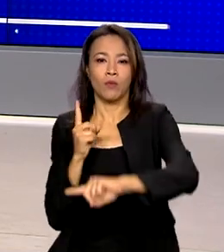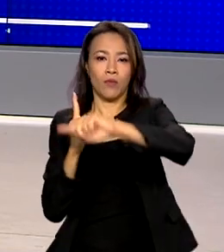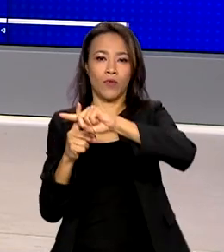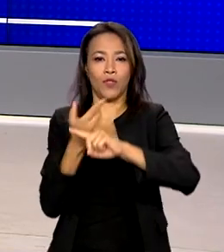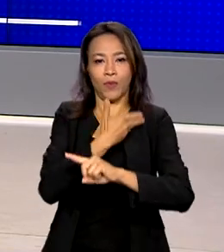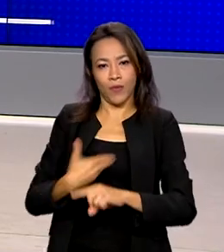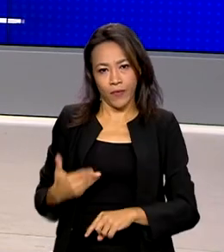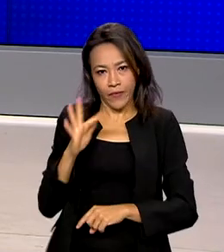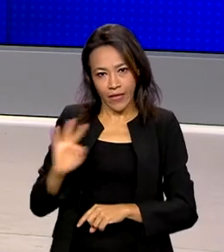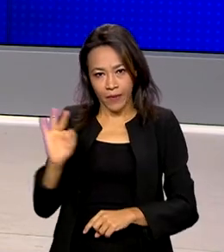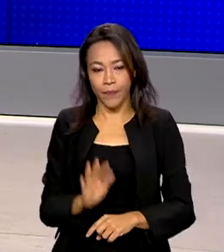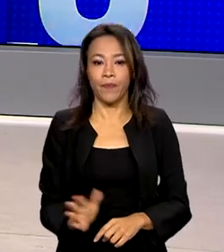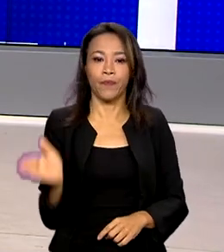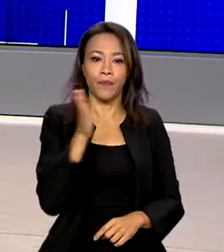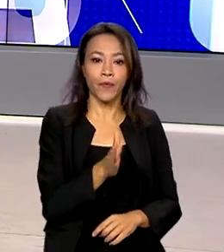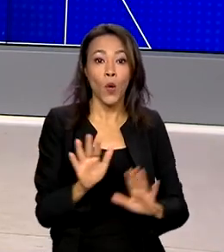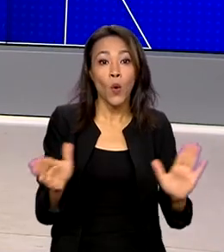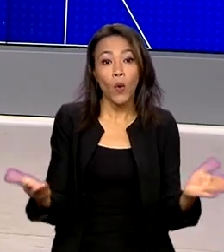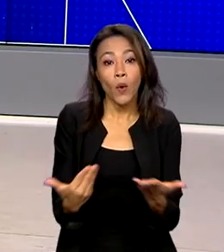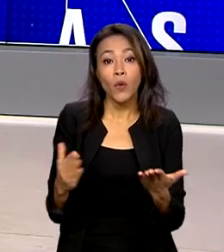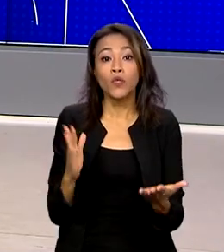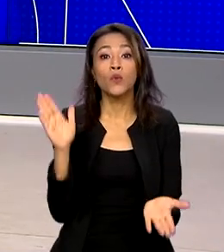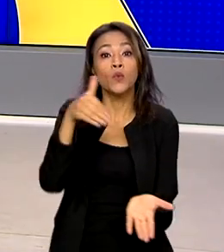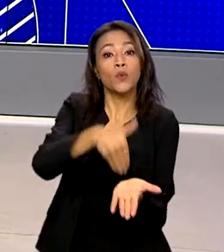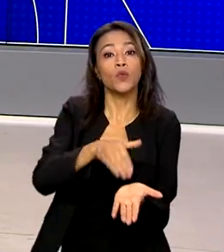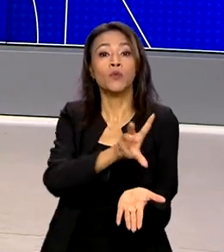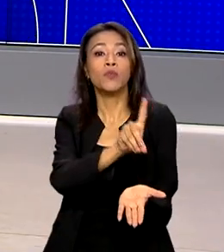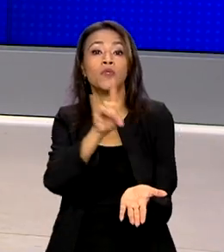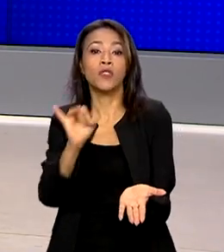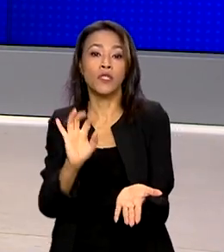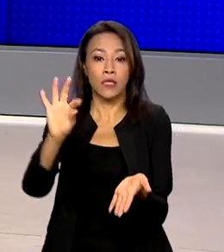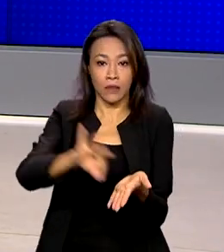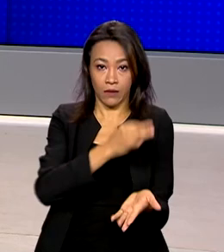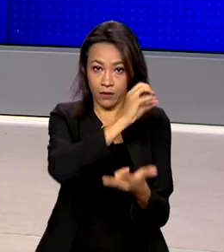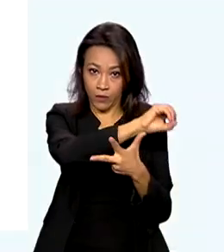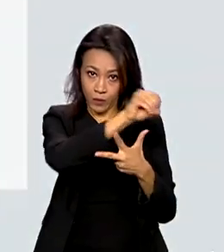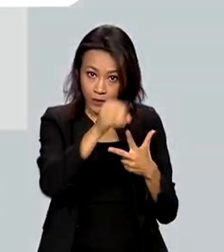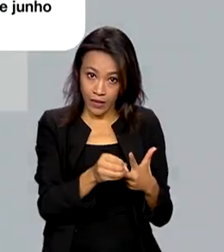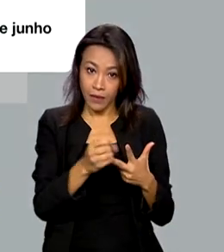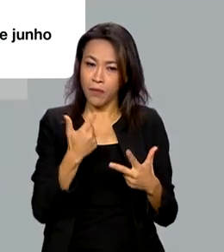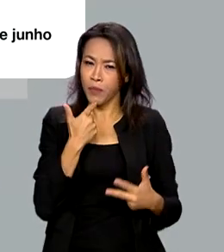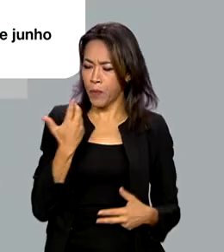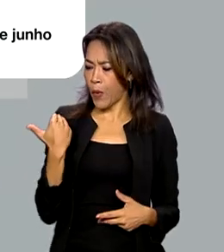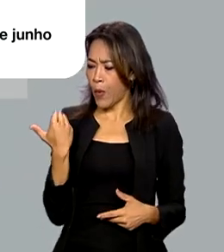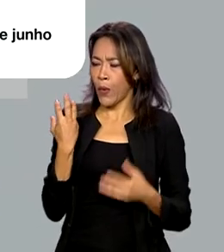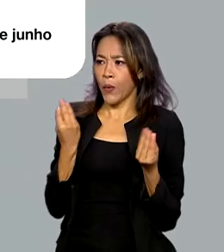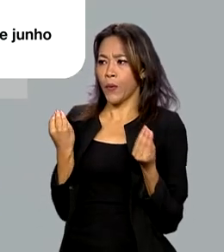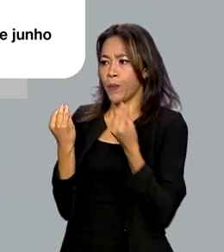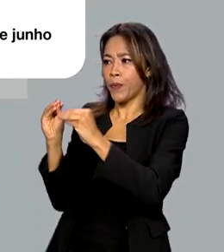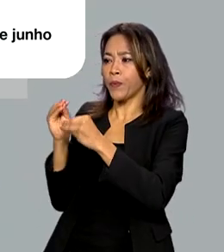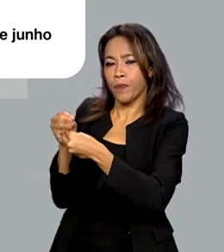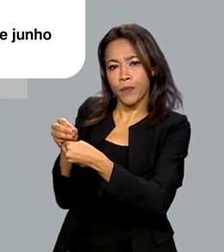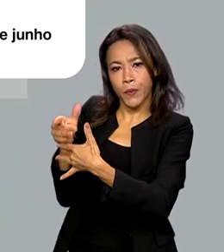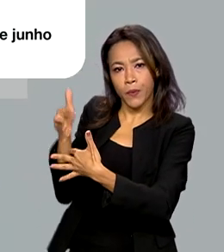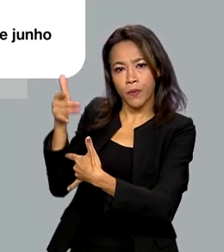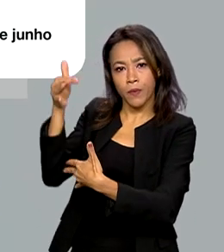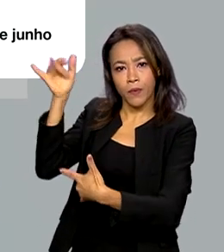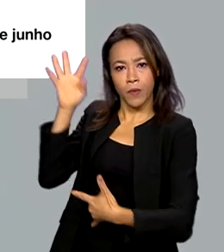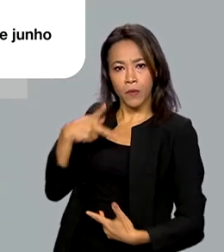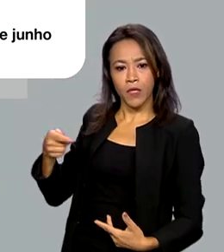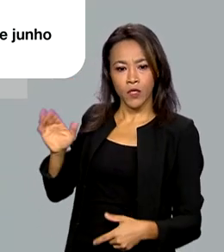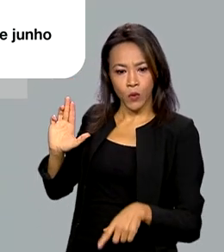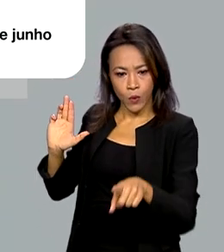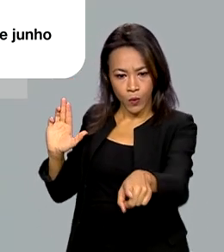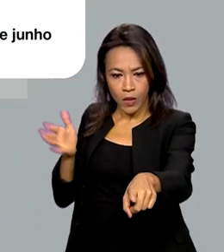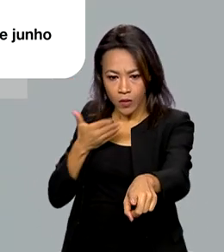hoje é o último dia de inscrição para o Exame Nacional do Ensino Médio agora há pouco pelas redes sociais o presidente Lula pediu que